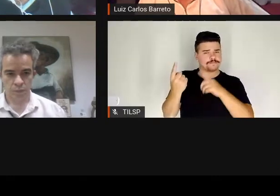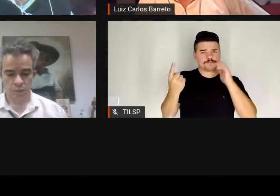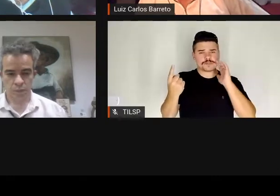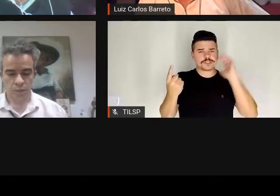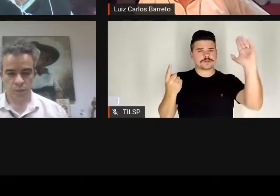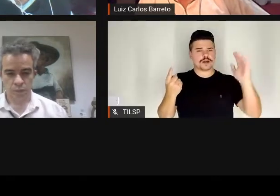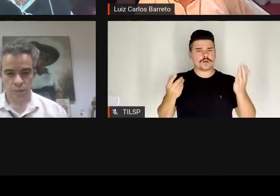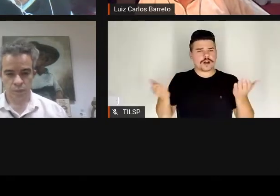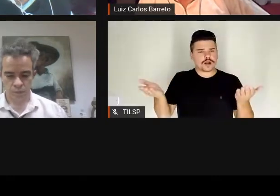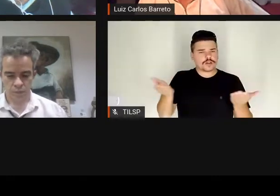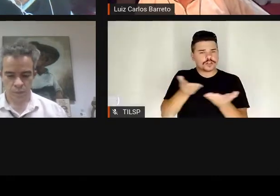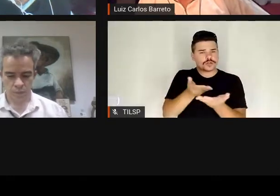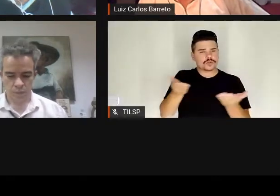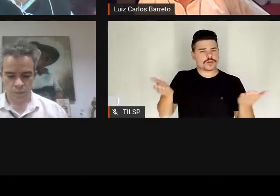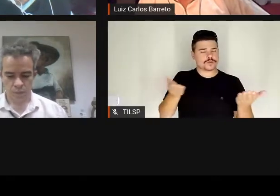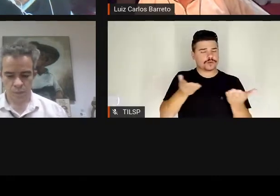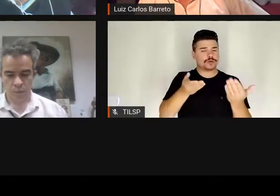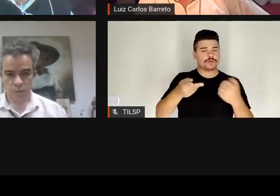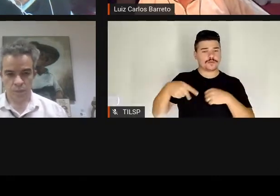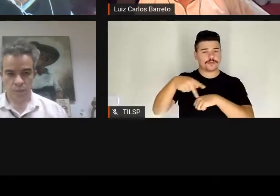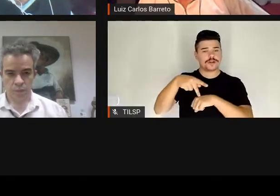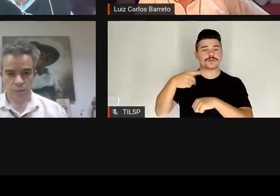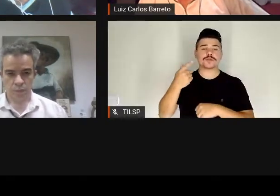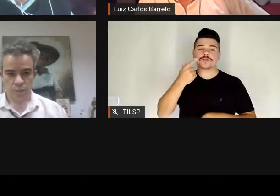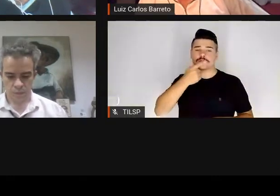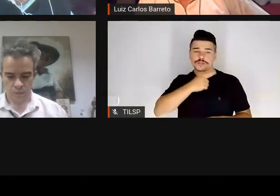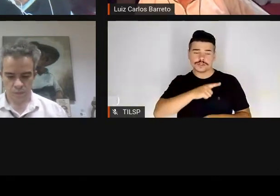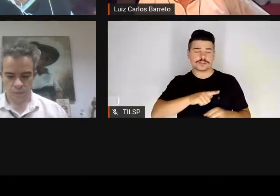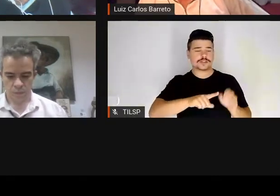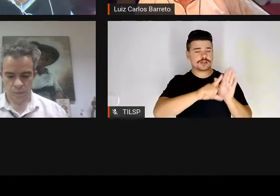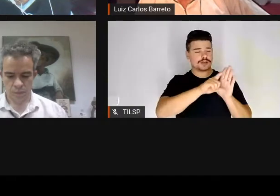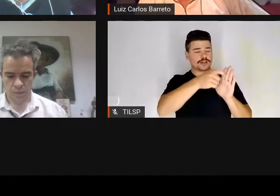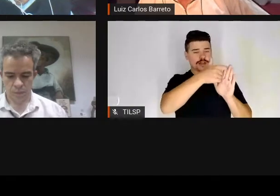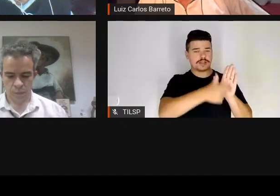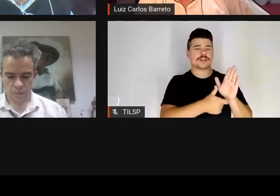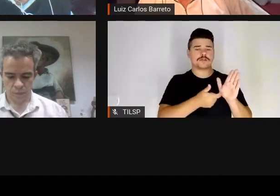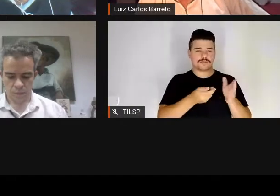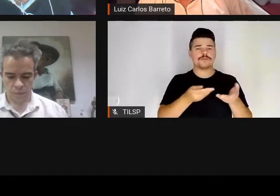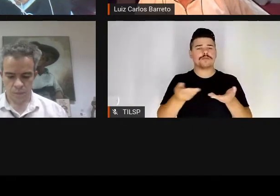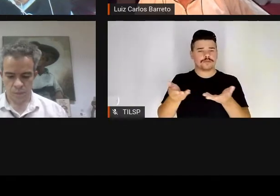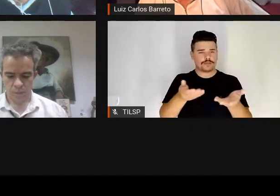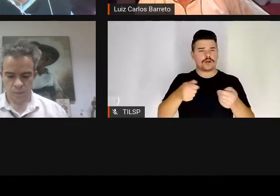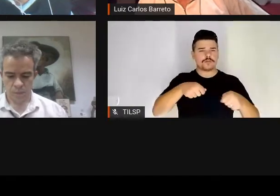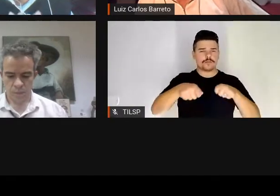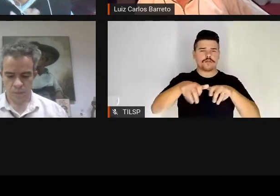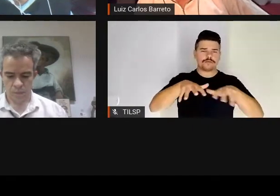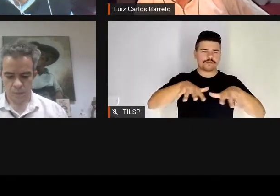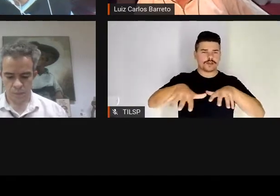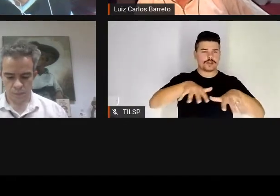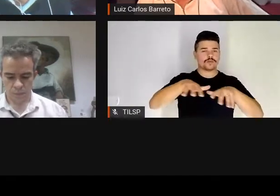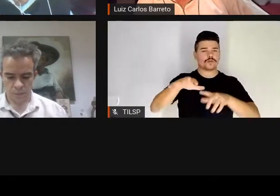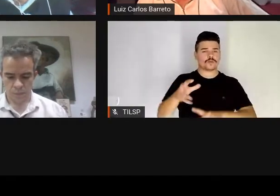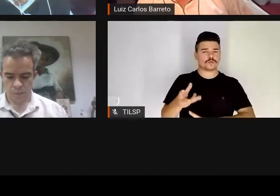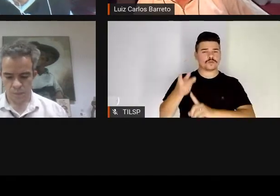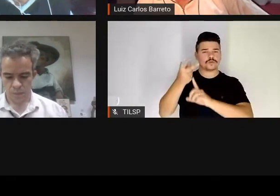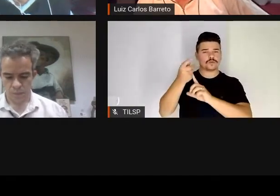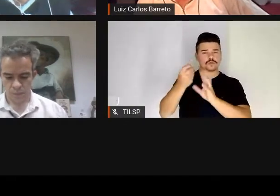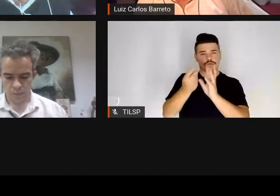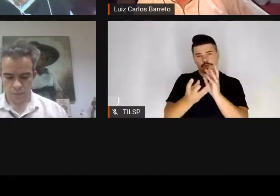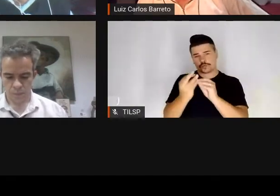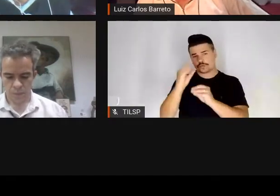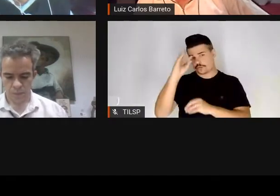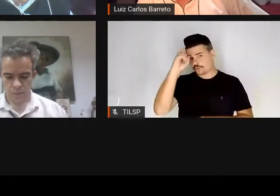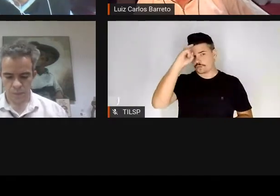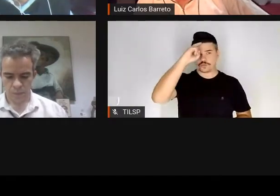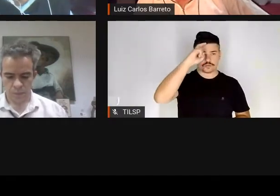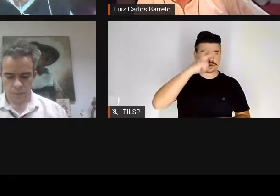articuladores aí no país na Lei Aldir Blanc, né, que está movimentando o cenário cultural de todo o país neste momento. Então fica aí